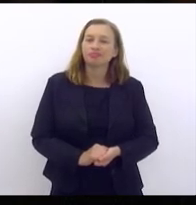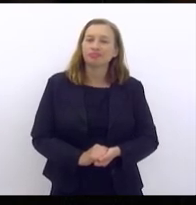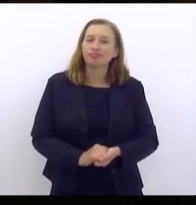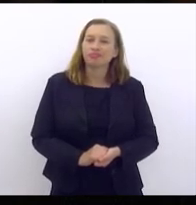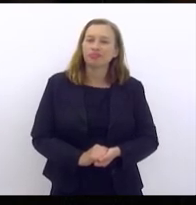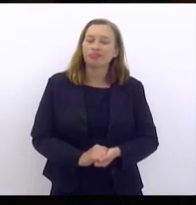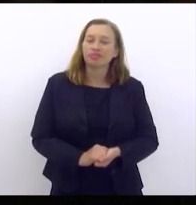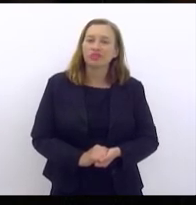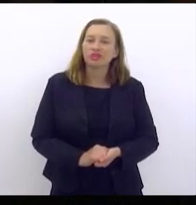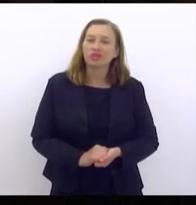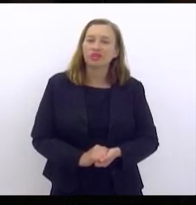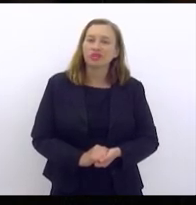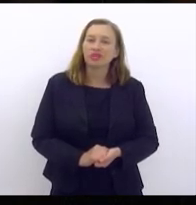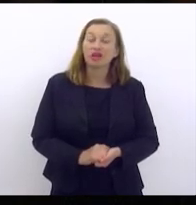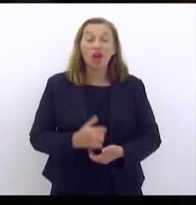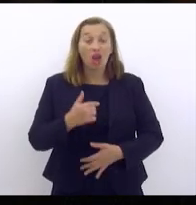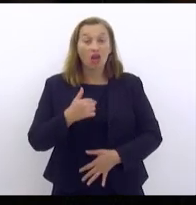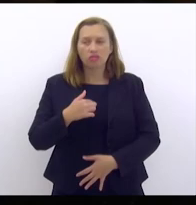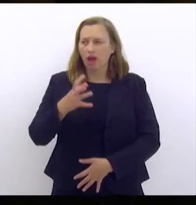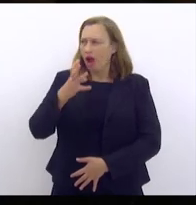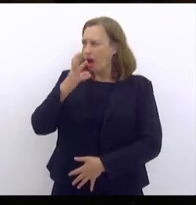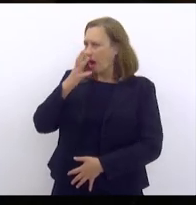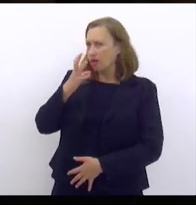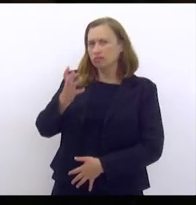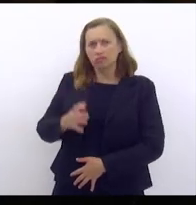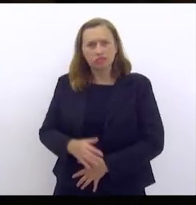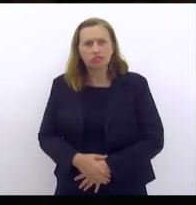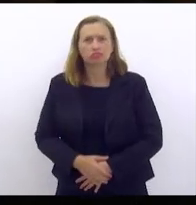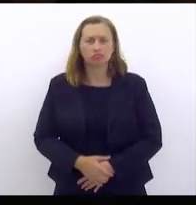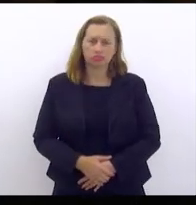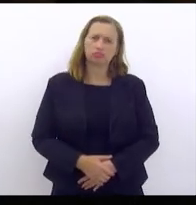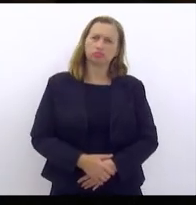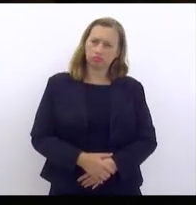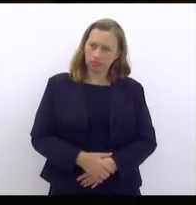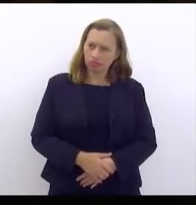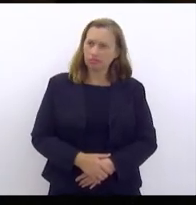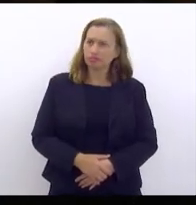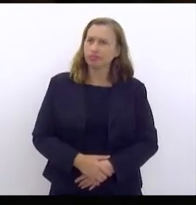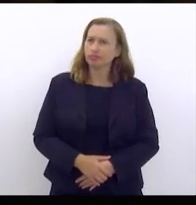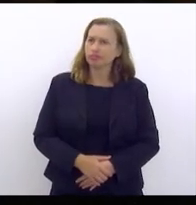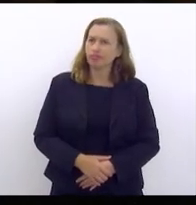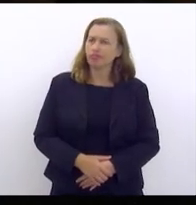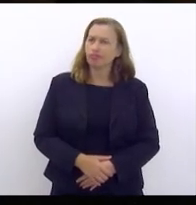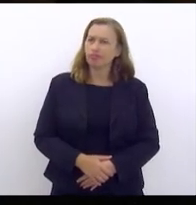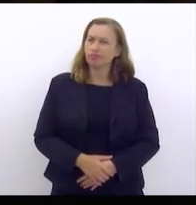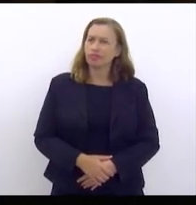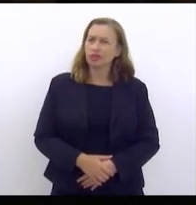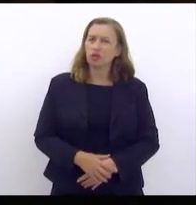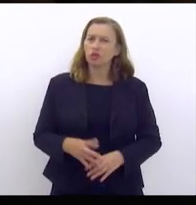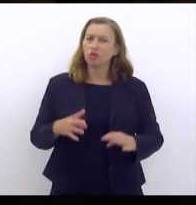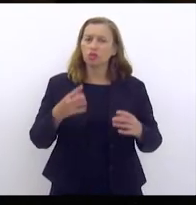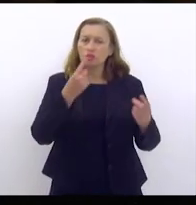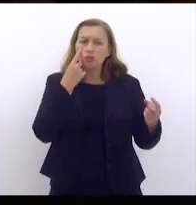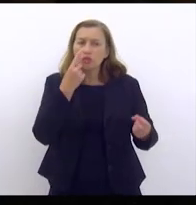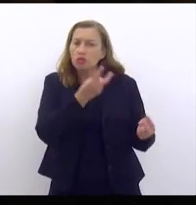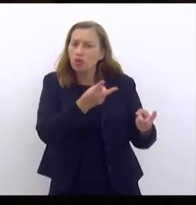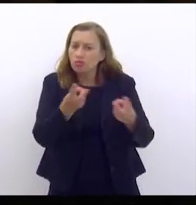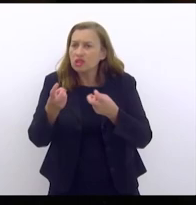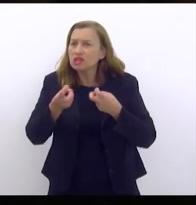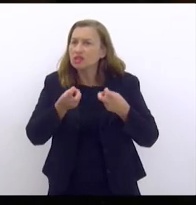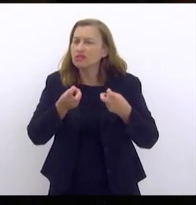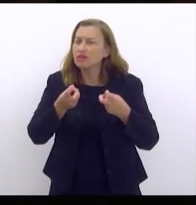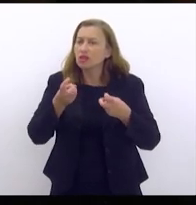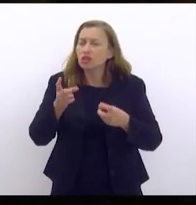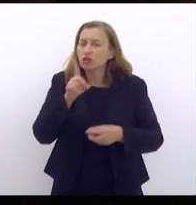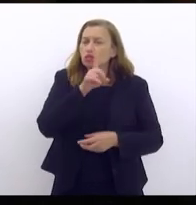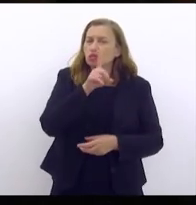fiquei muito impressionado com as cenas que eu assisti no